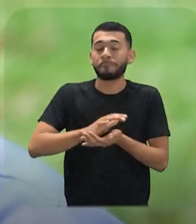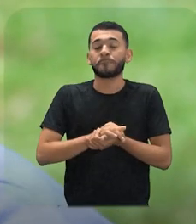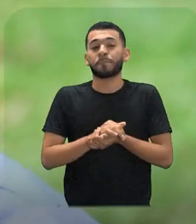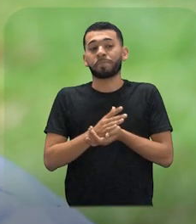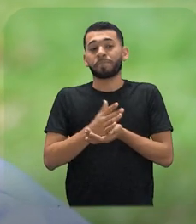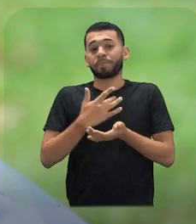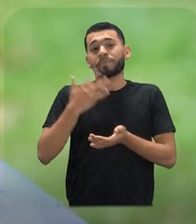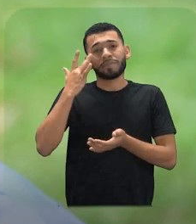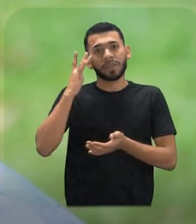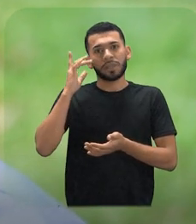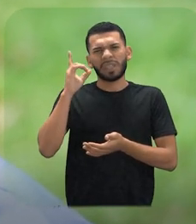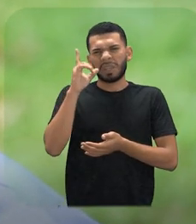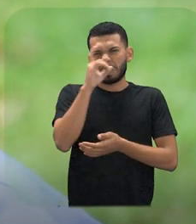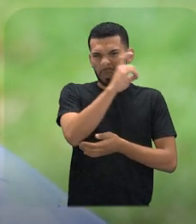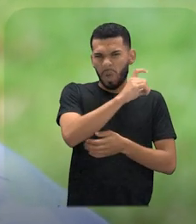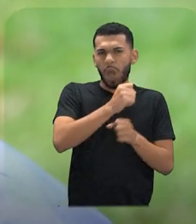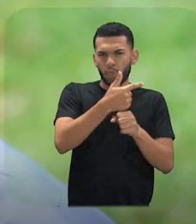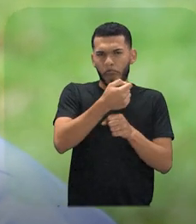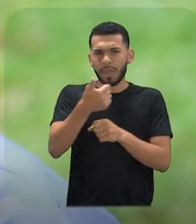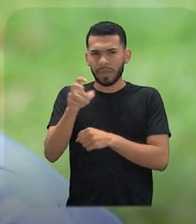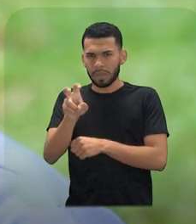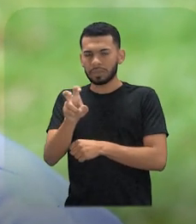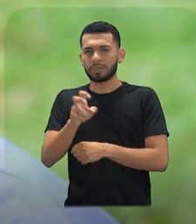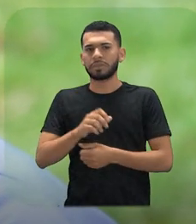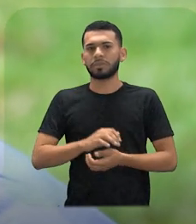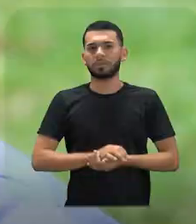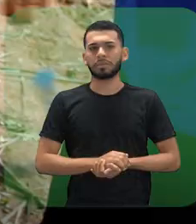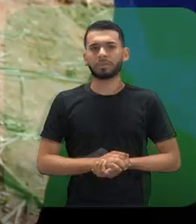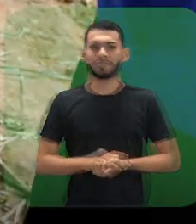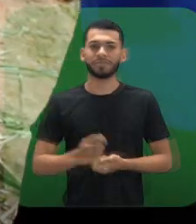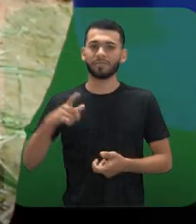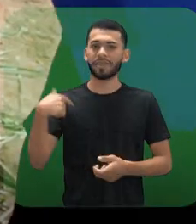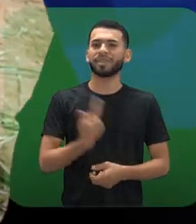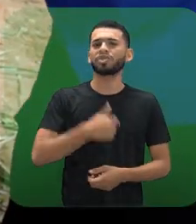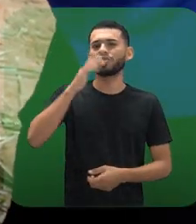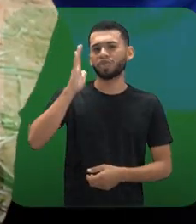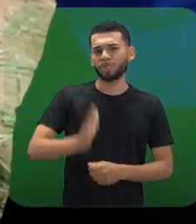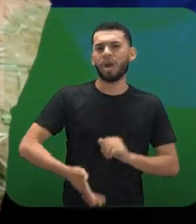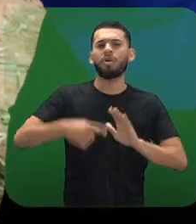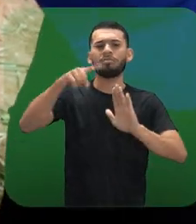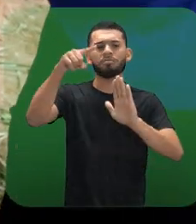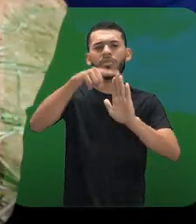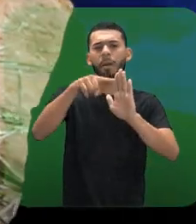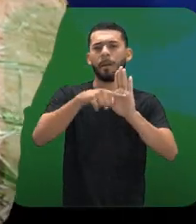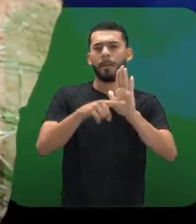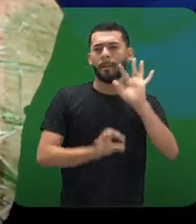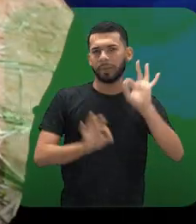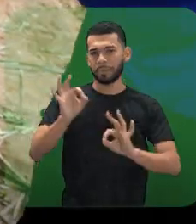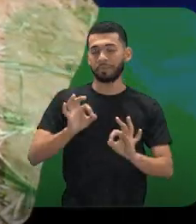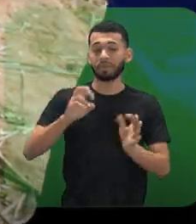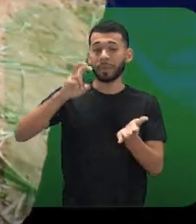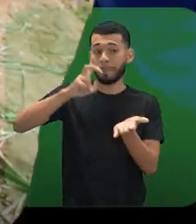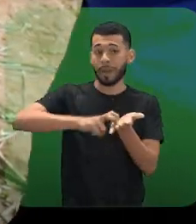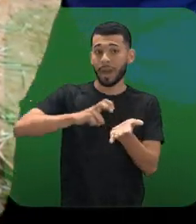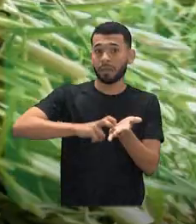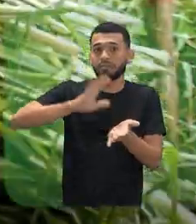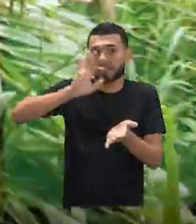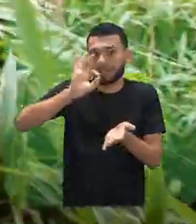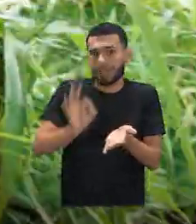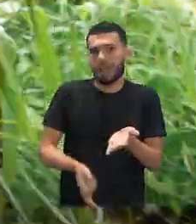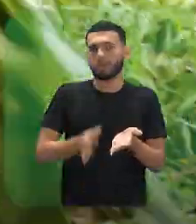E na verdade no início eu achei até difícil, em 2015. A gente já tem essa escala. De manhã já deixar